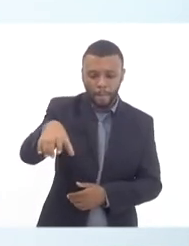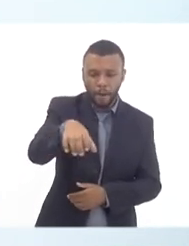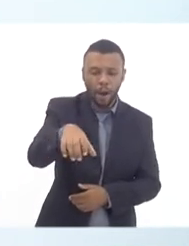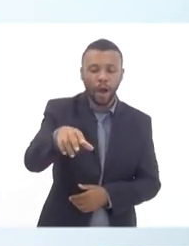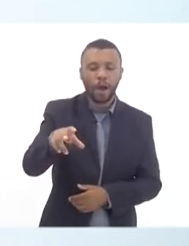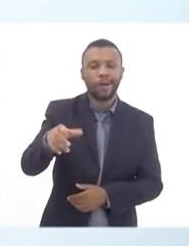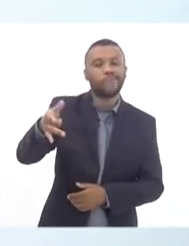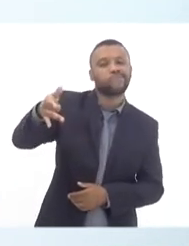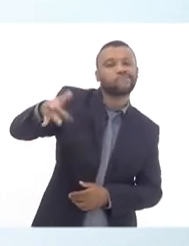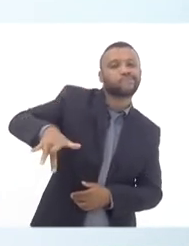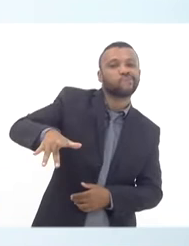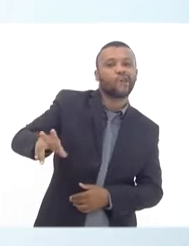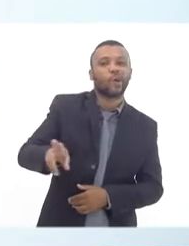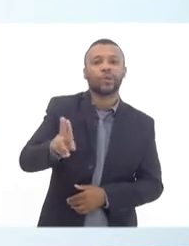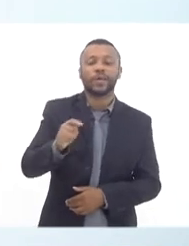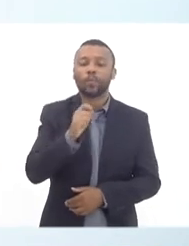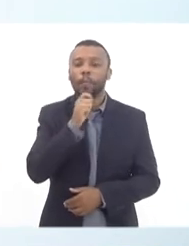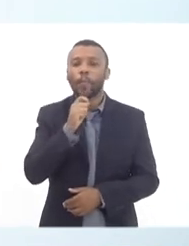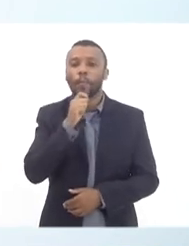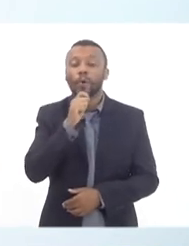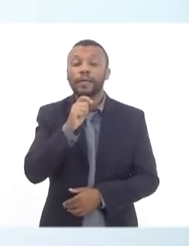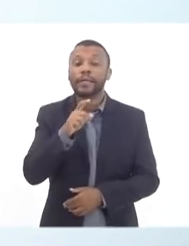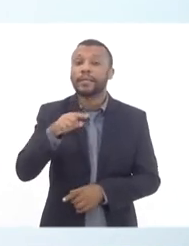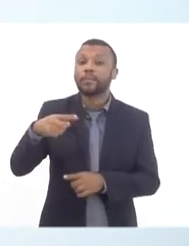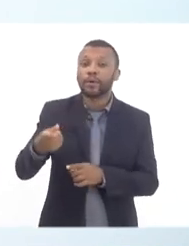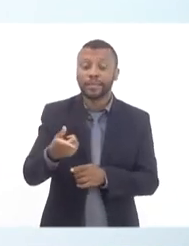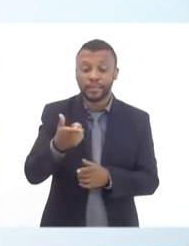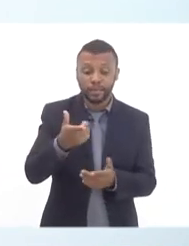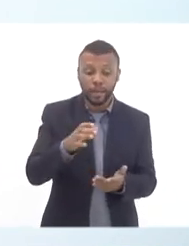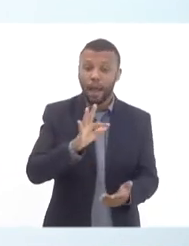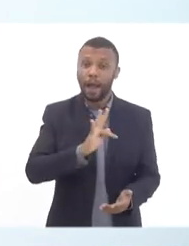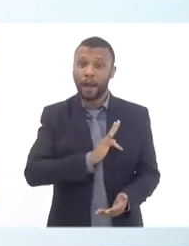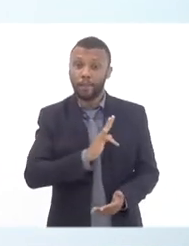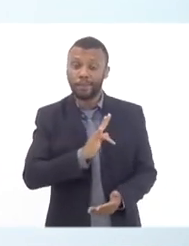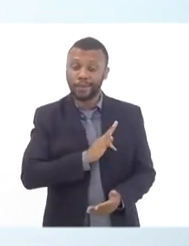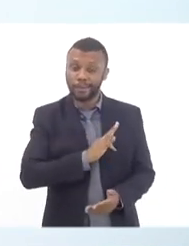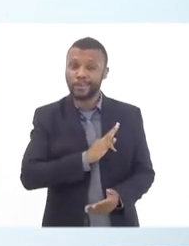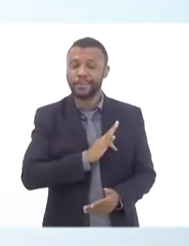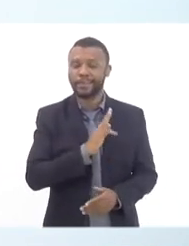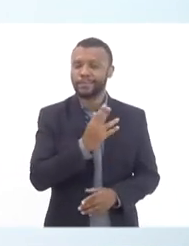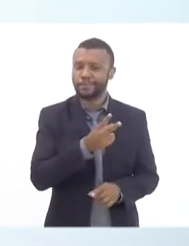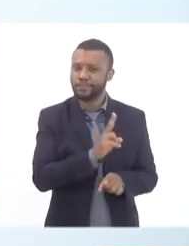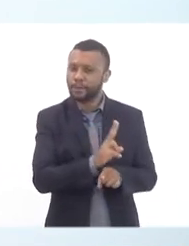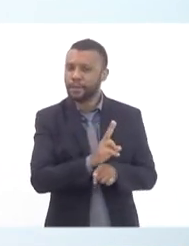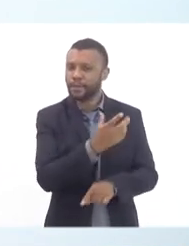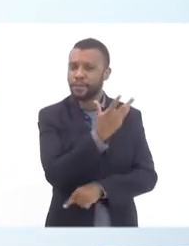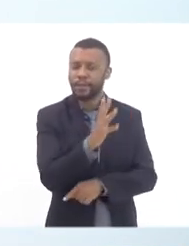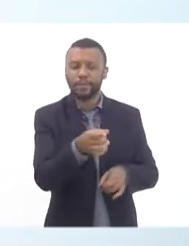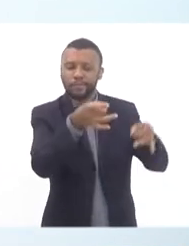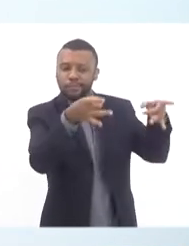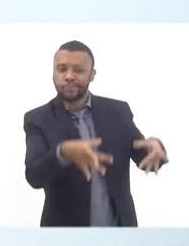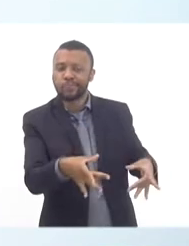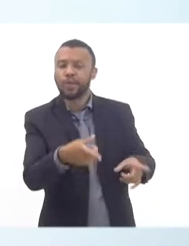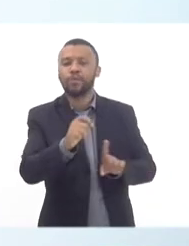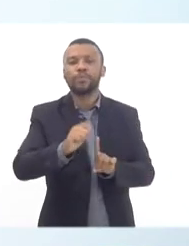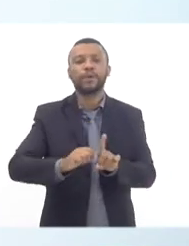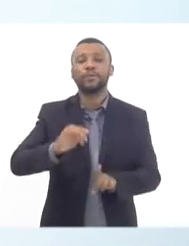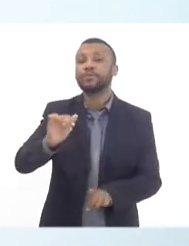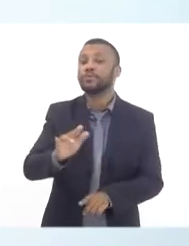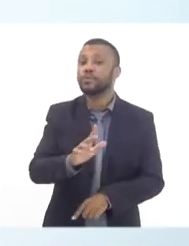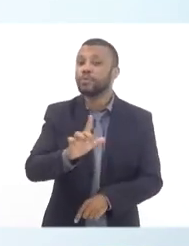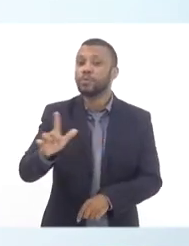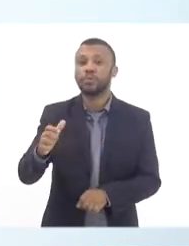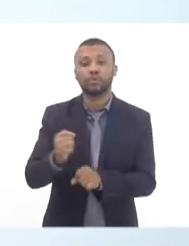e abandonadas desde a saída do Batalhão da Polícia Florestal e de Meio Ambiente, em julho de 2012.